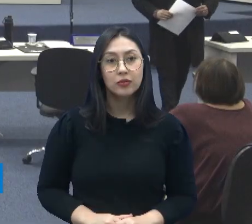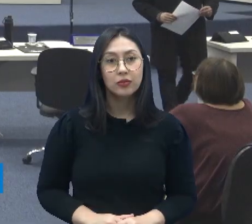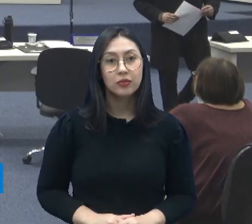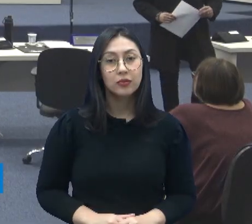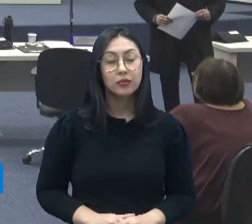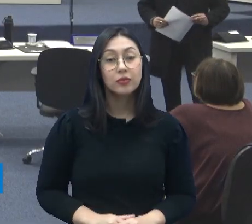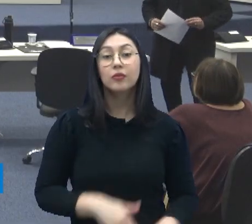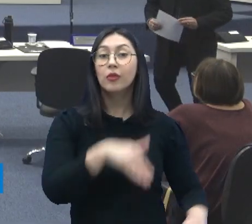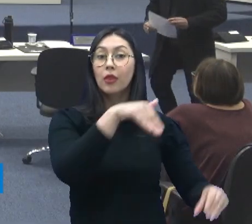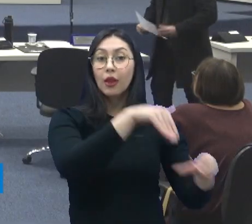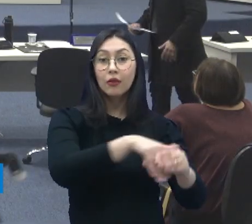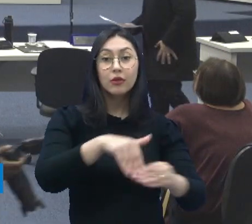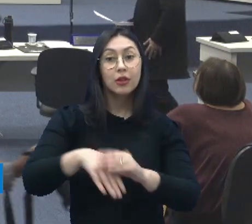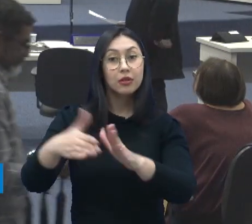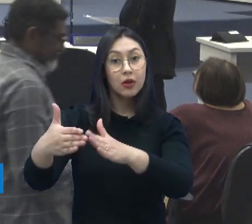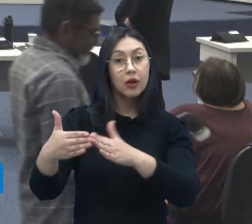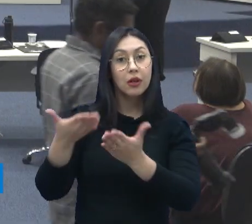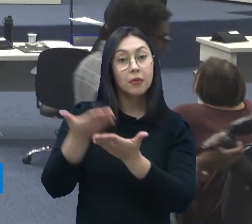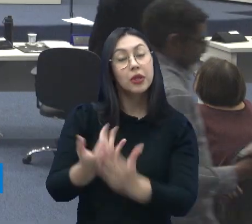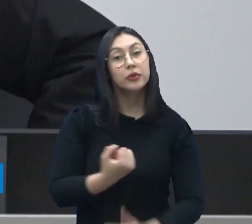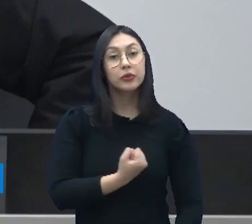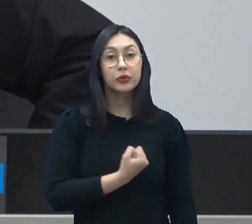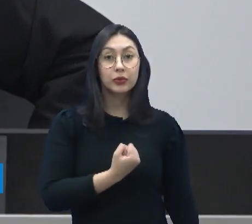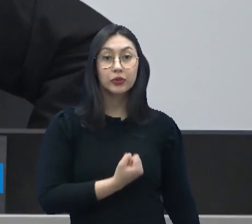Em votação, o requerimento de número